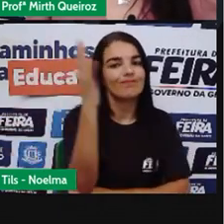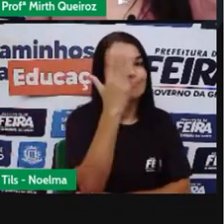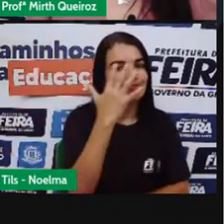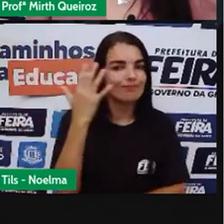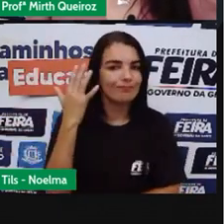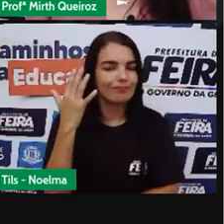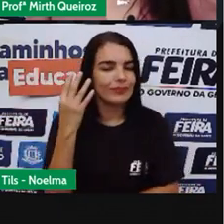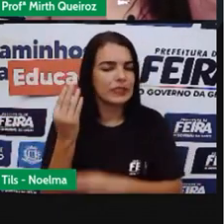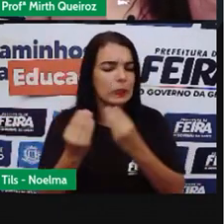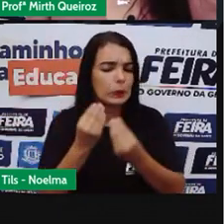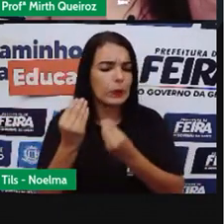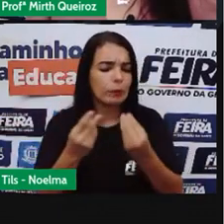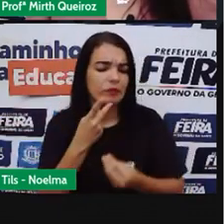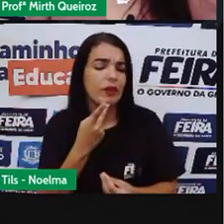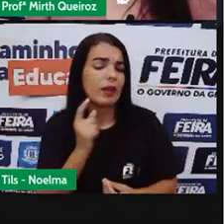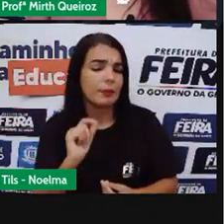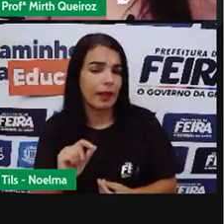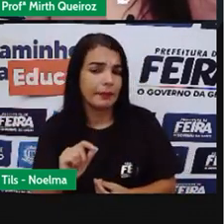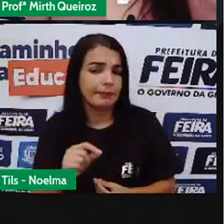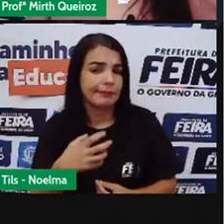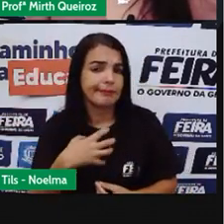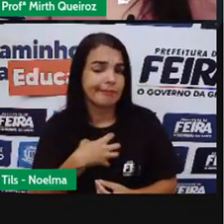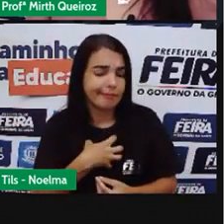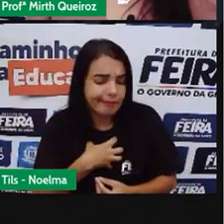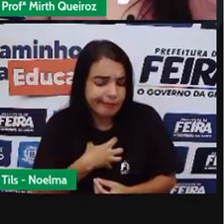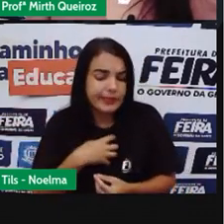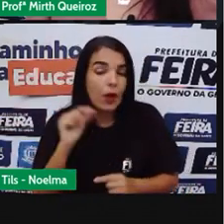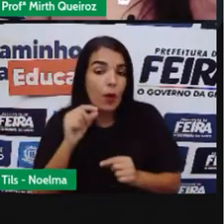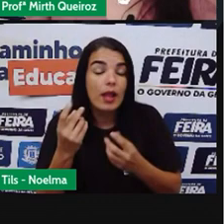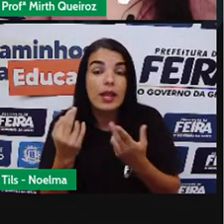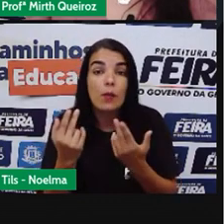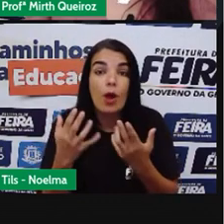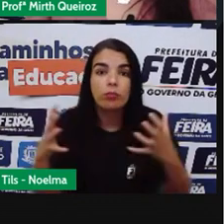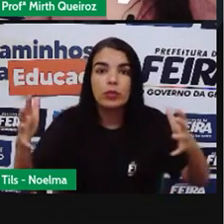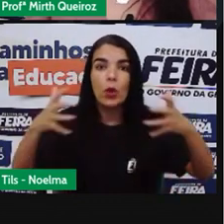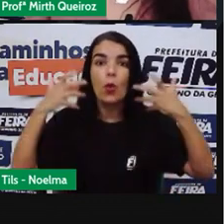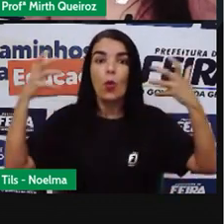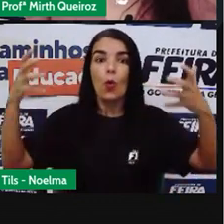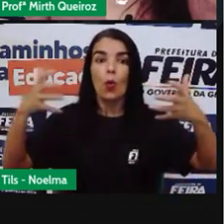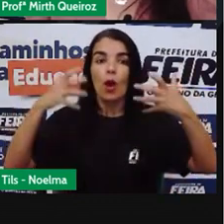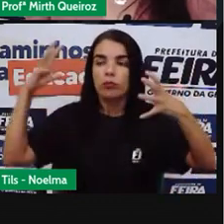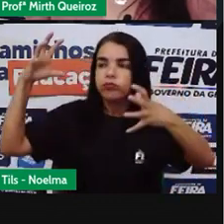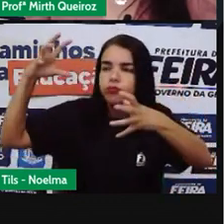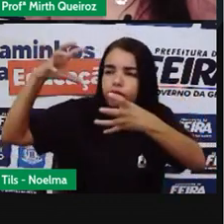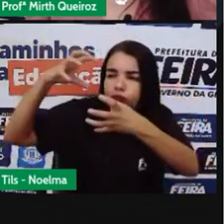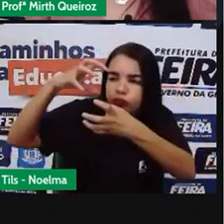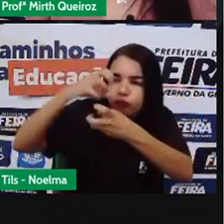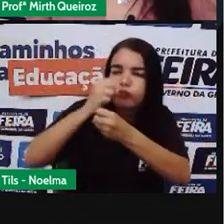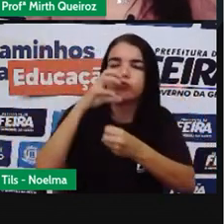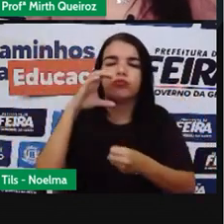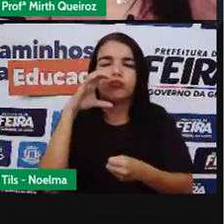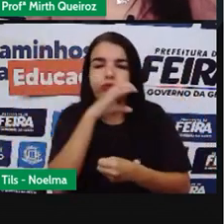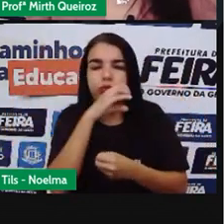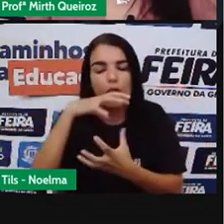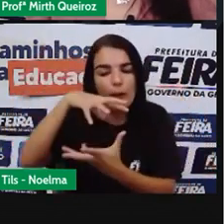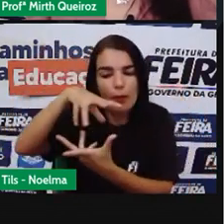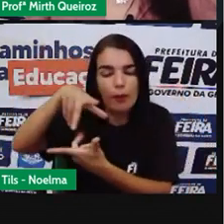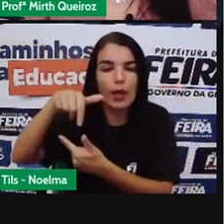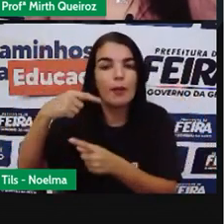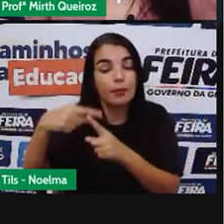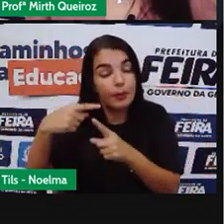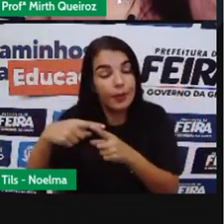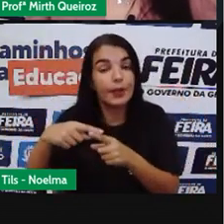natureza, ela fala com a gente? O próprio aquecimento global é uma forma de resposta da própria natureza, né? É provocado